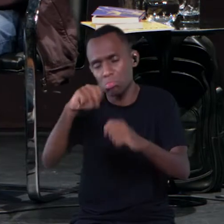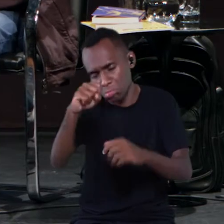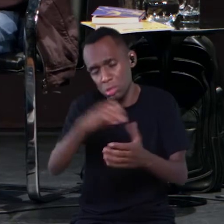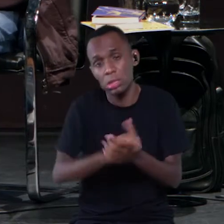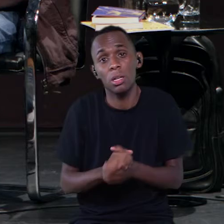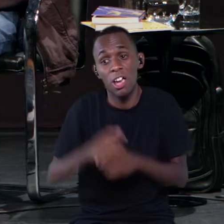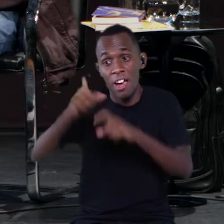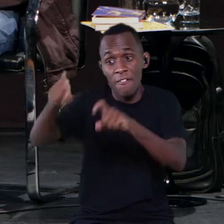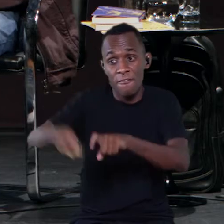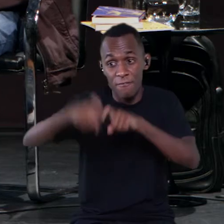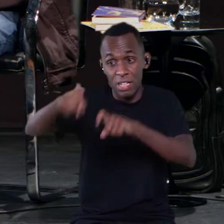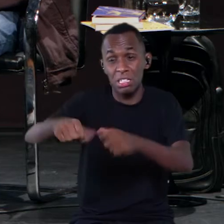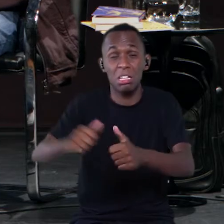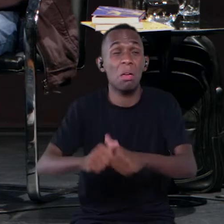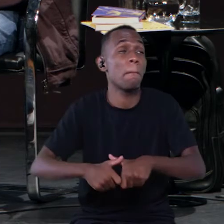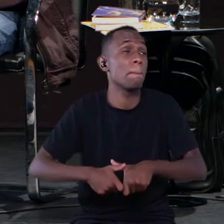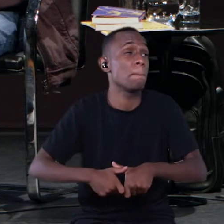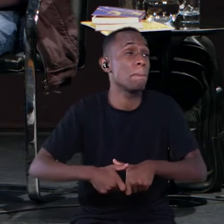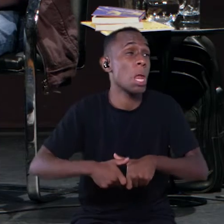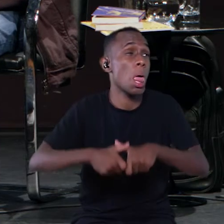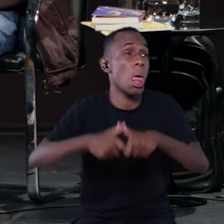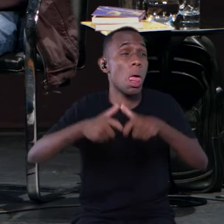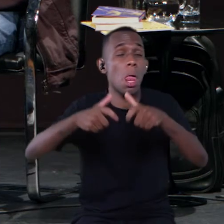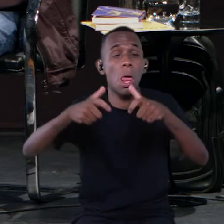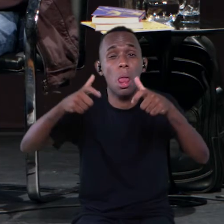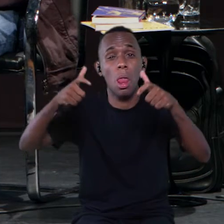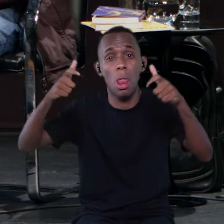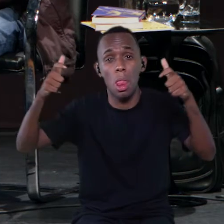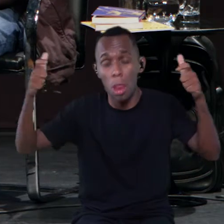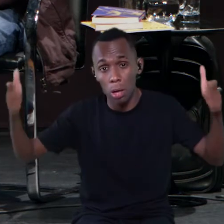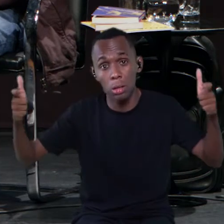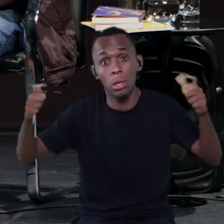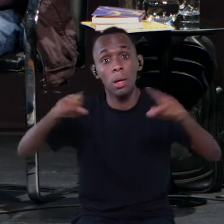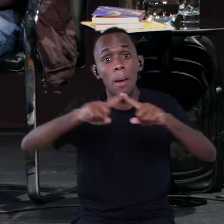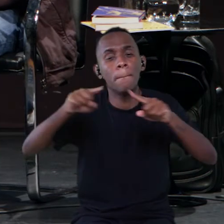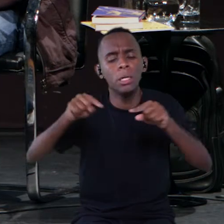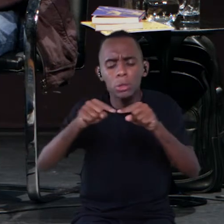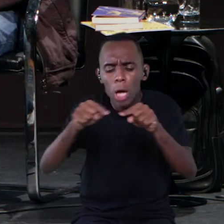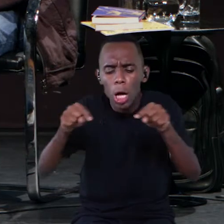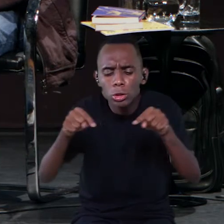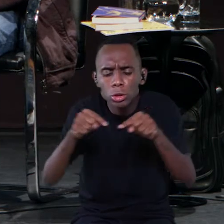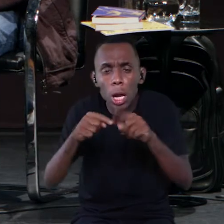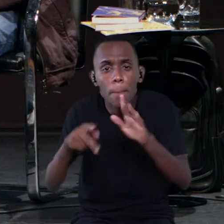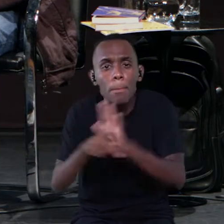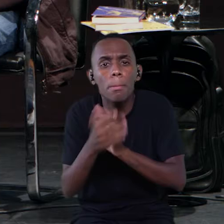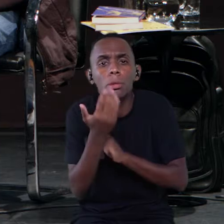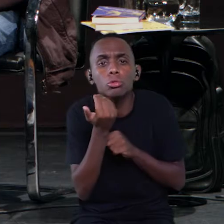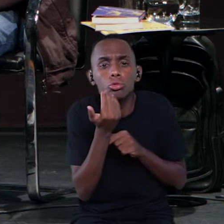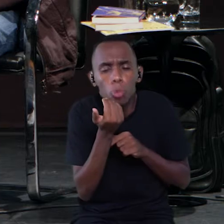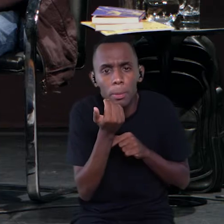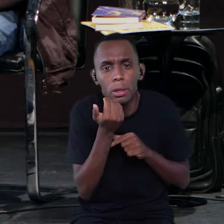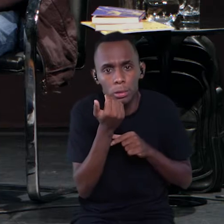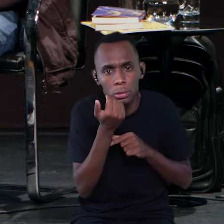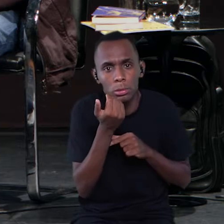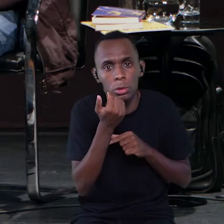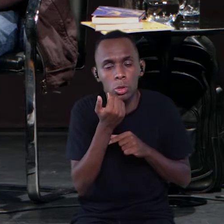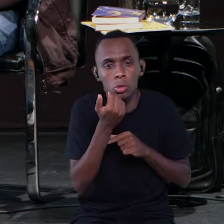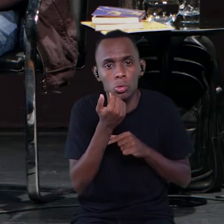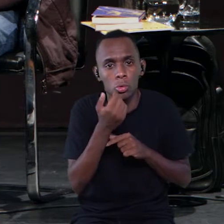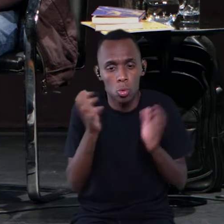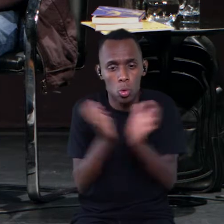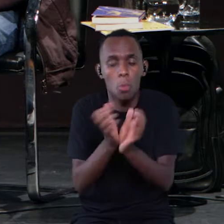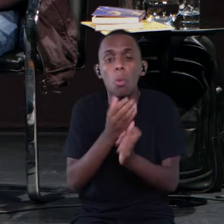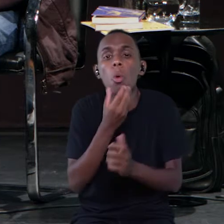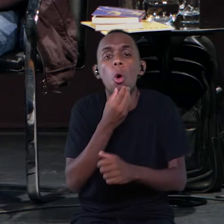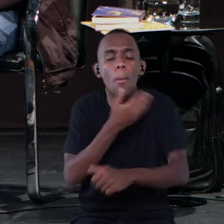fazenda é imensa, 30, 40 quartos. Mas a sala de jantar dos homens